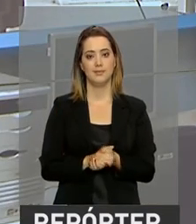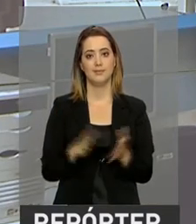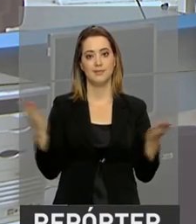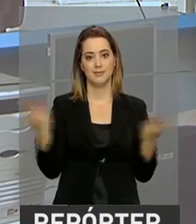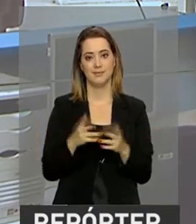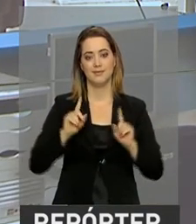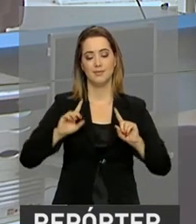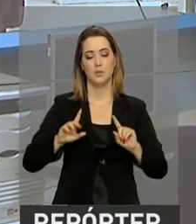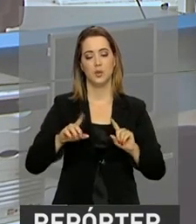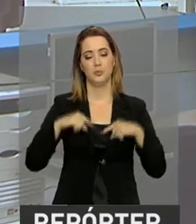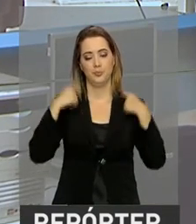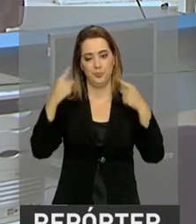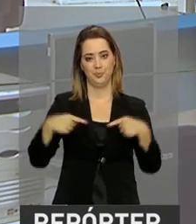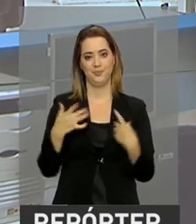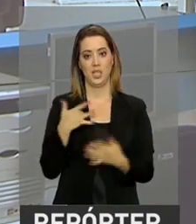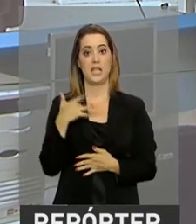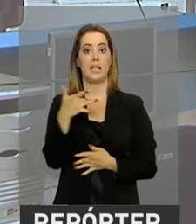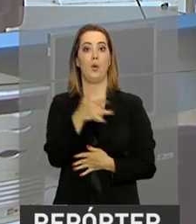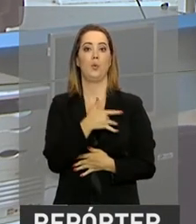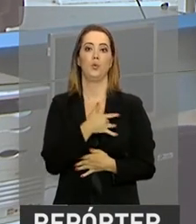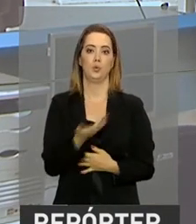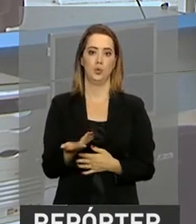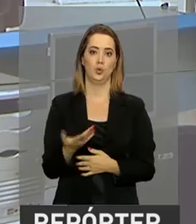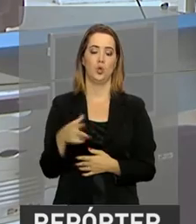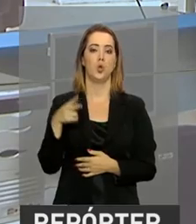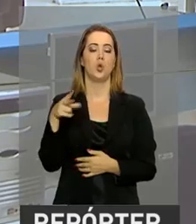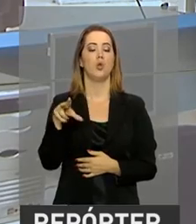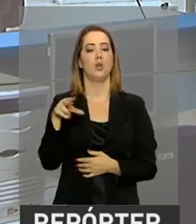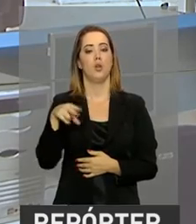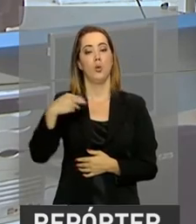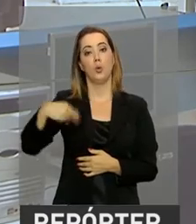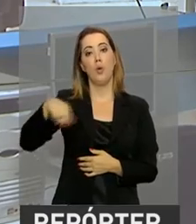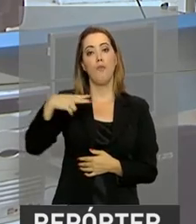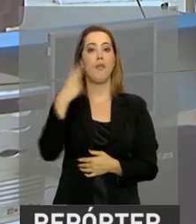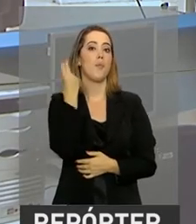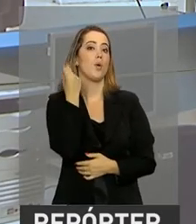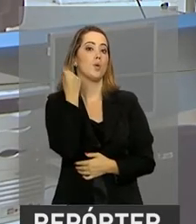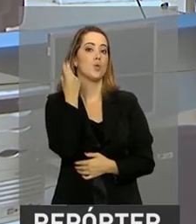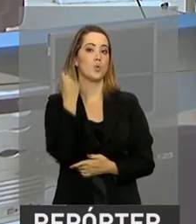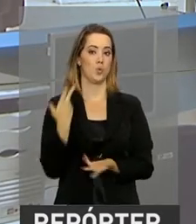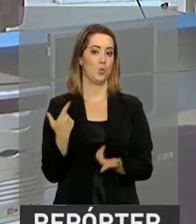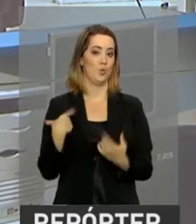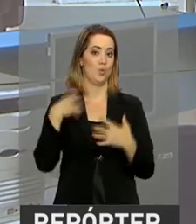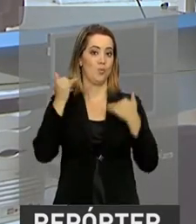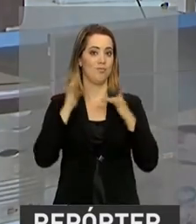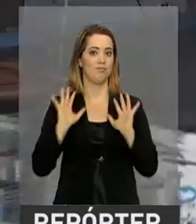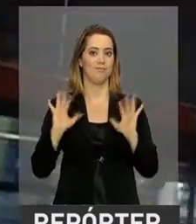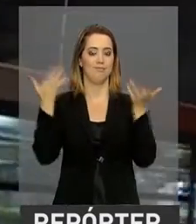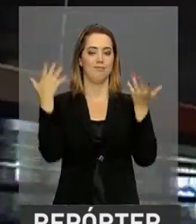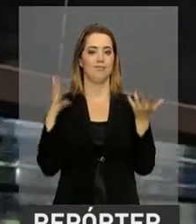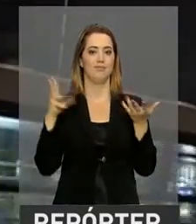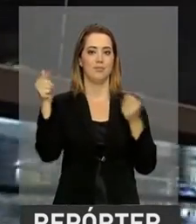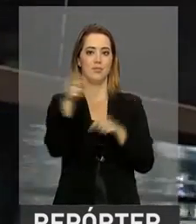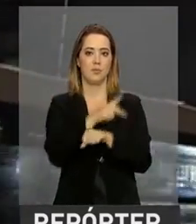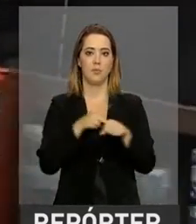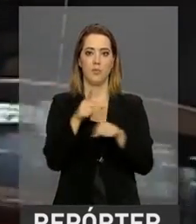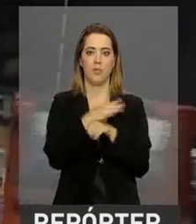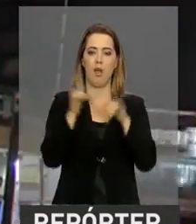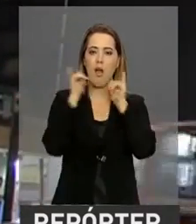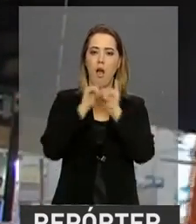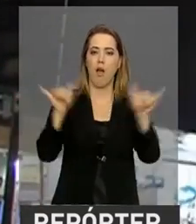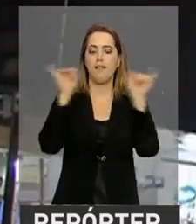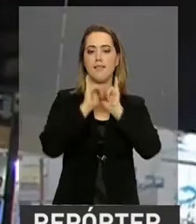saúde o novembro azul que chama a atenção do homem para os cuidados com a saúde é celebrado em todo o país em são paulo a campanha